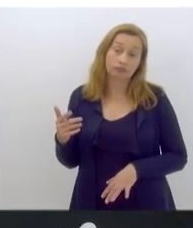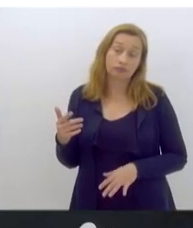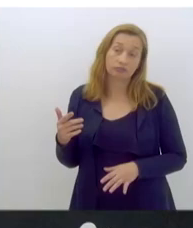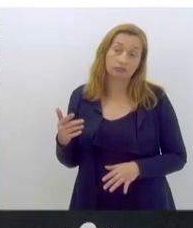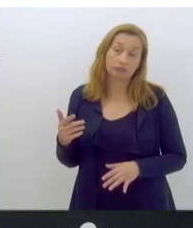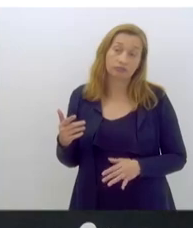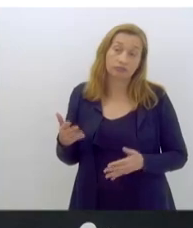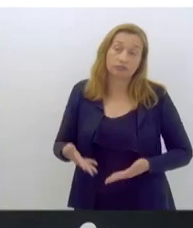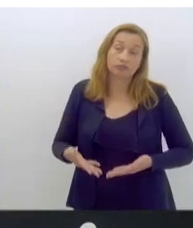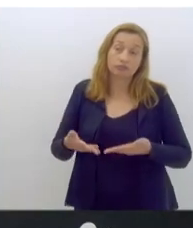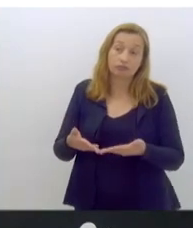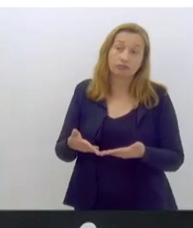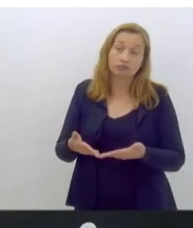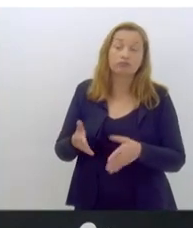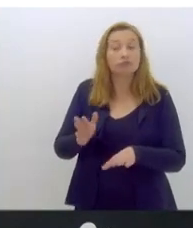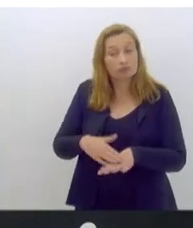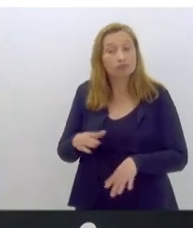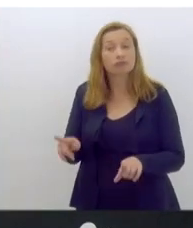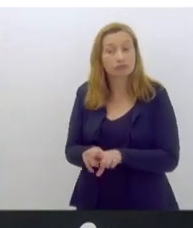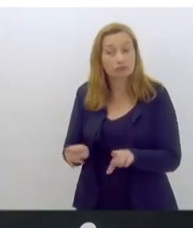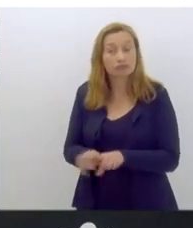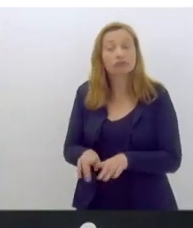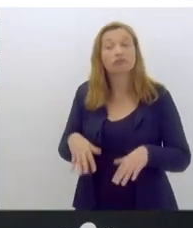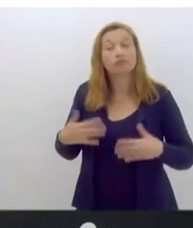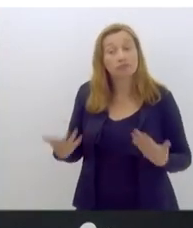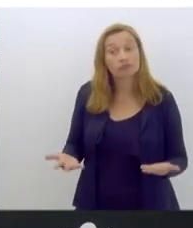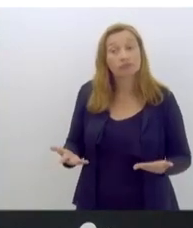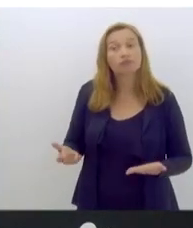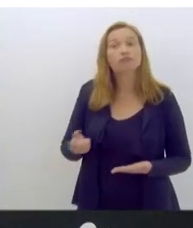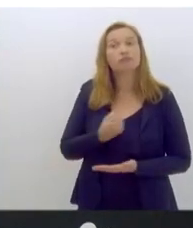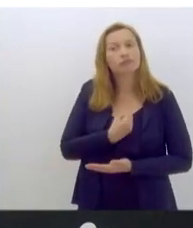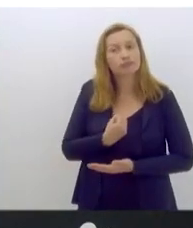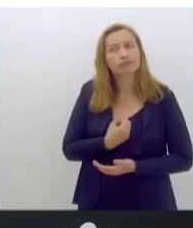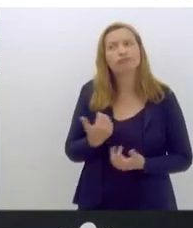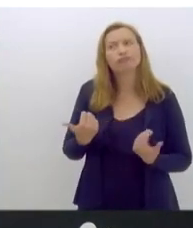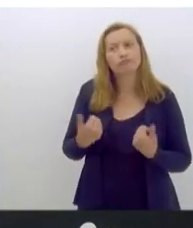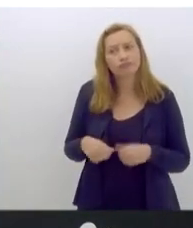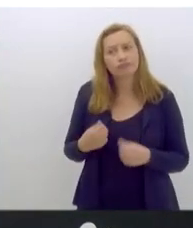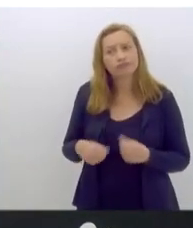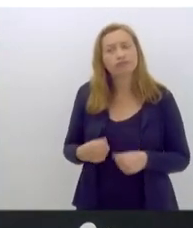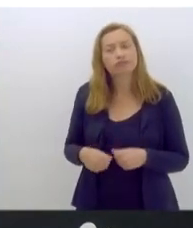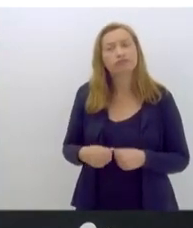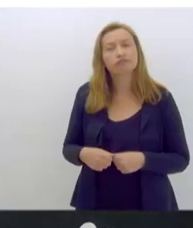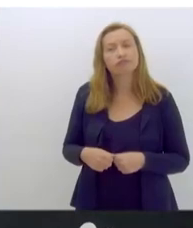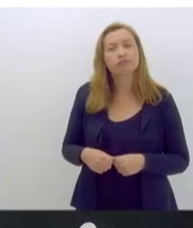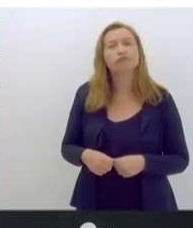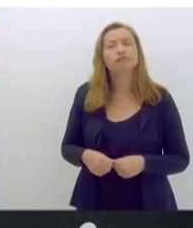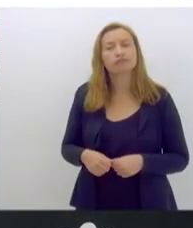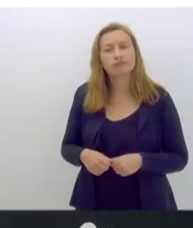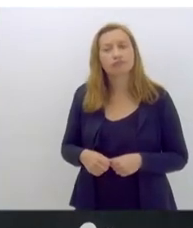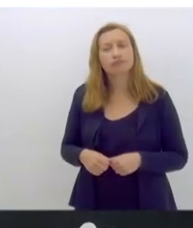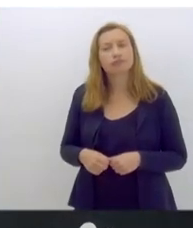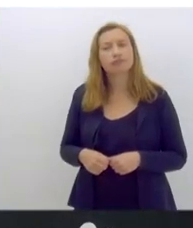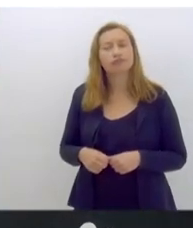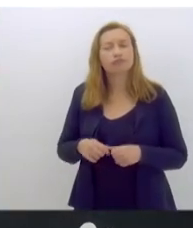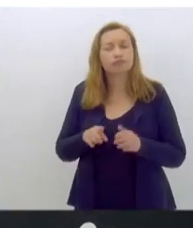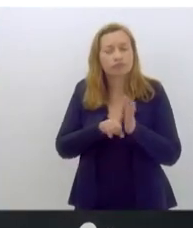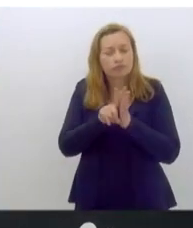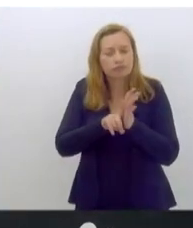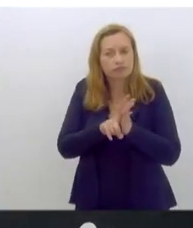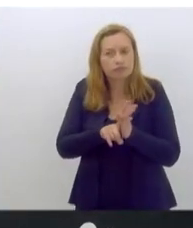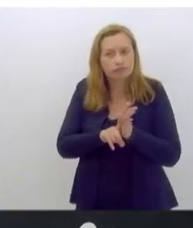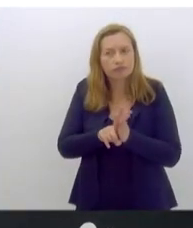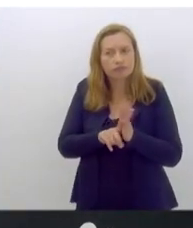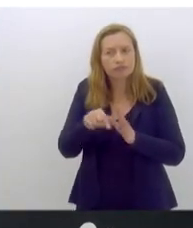é oferta tem que ser maior então esses números precisam sofrer aí uma análise